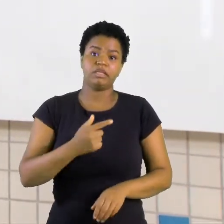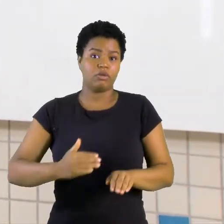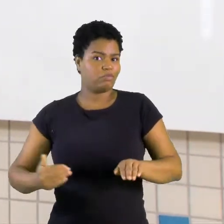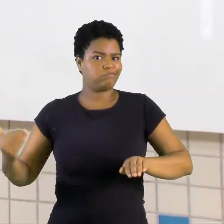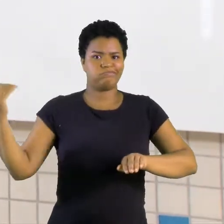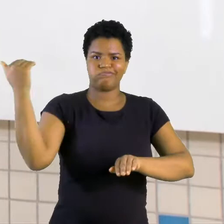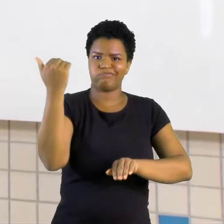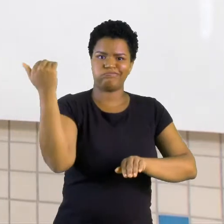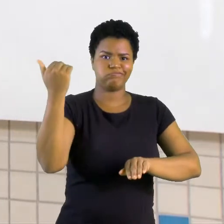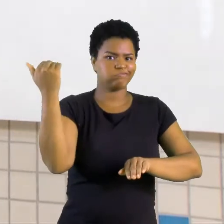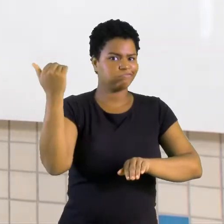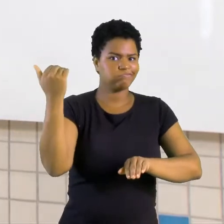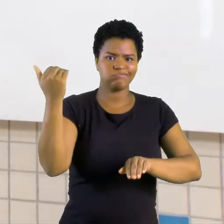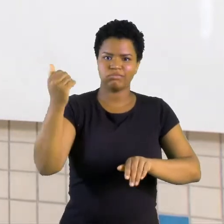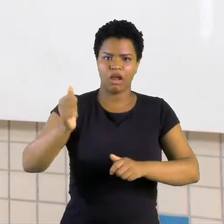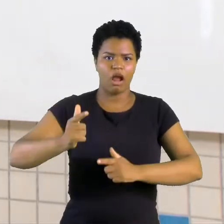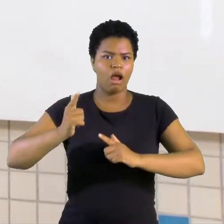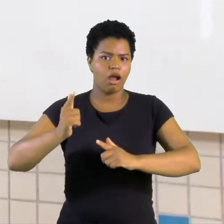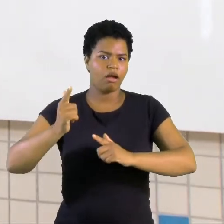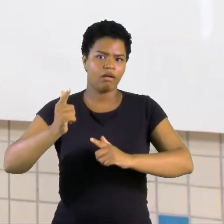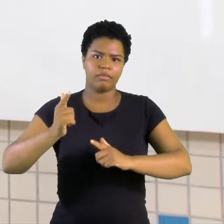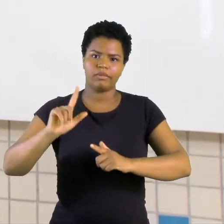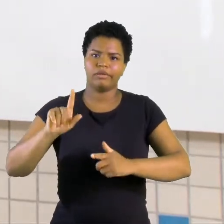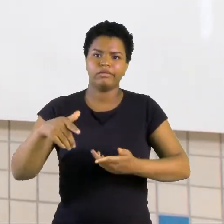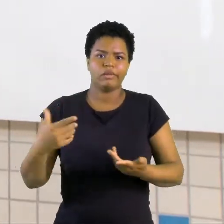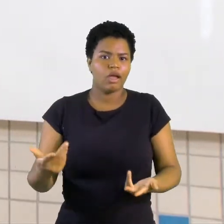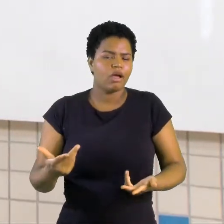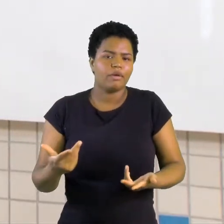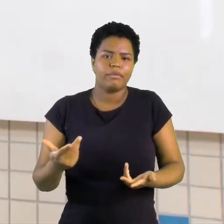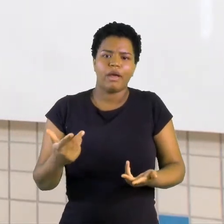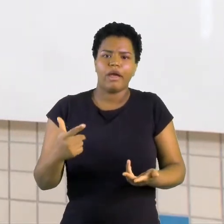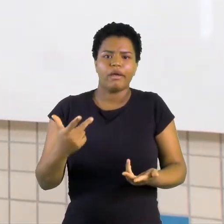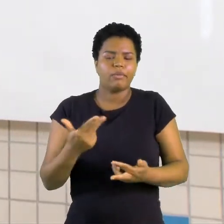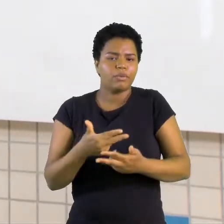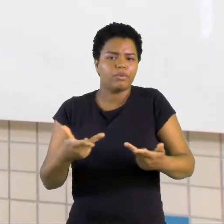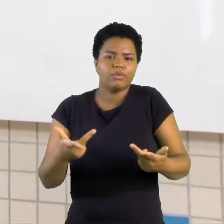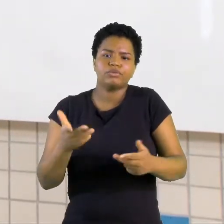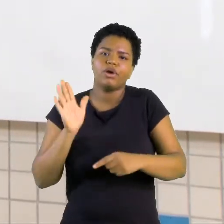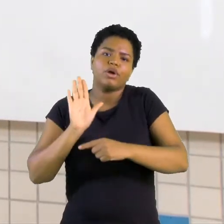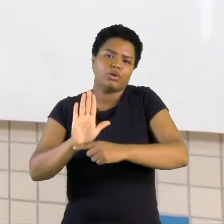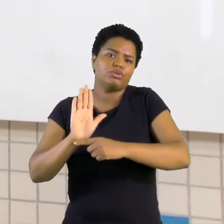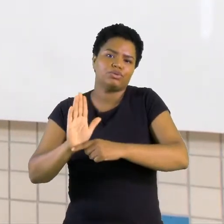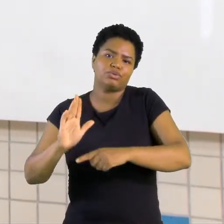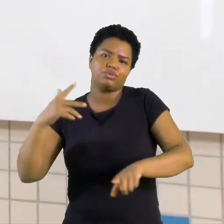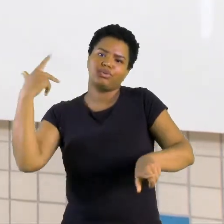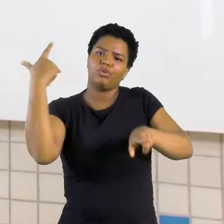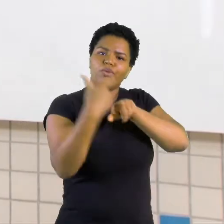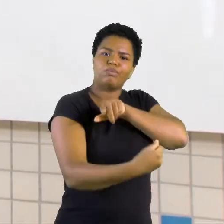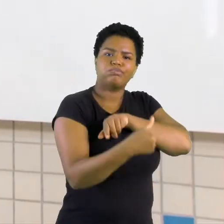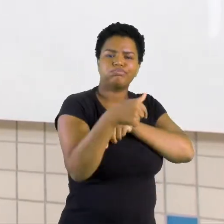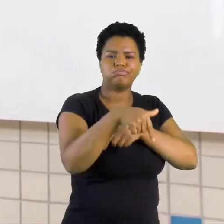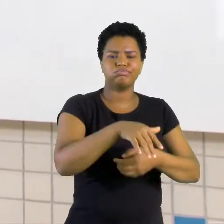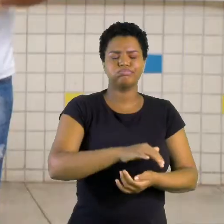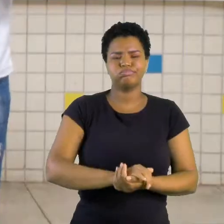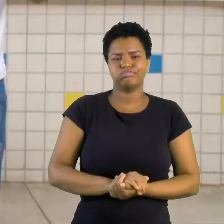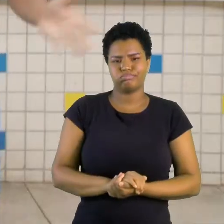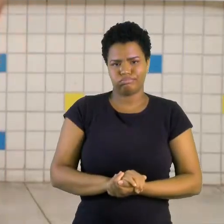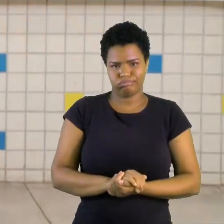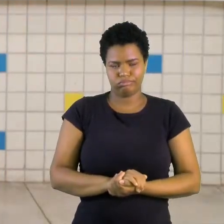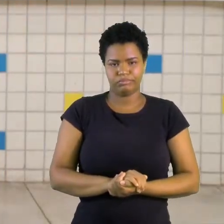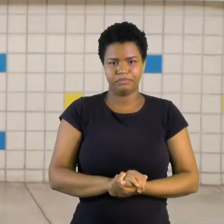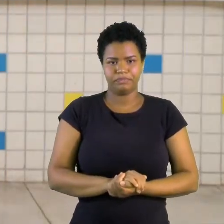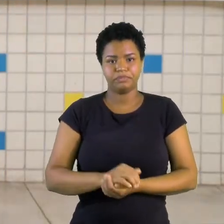superioridade das armas dos espanhóis fez com que isso fosse um fator para a derrota do grande Império Azteca.